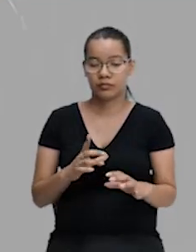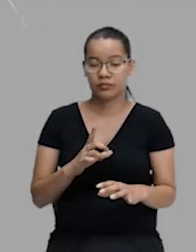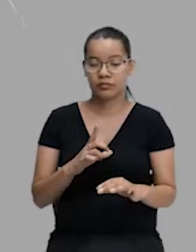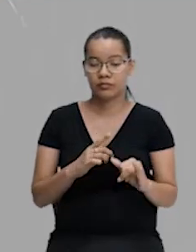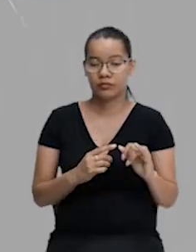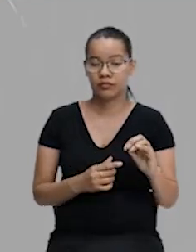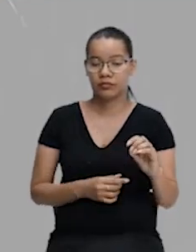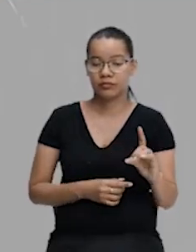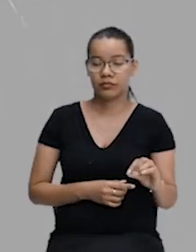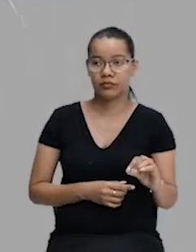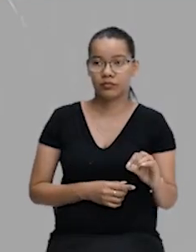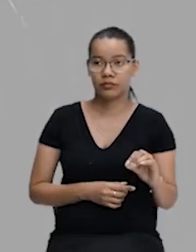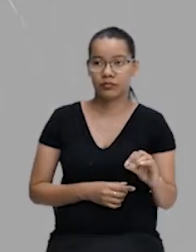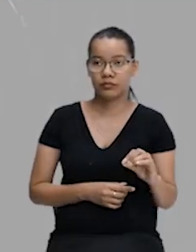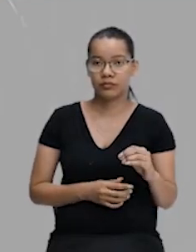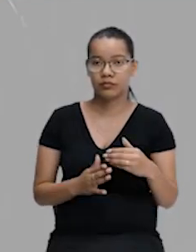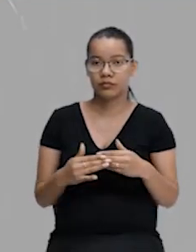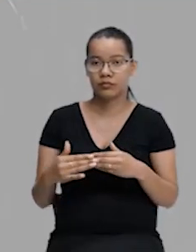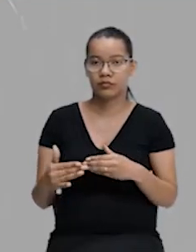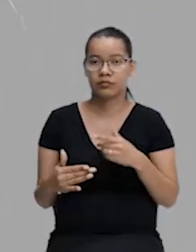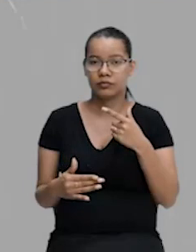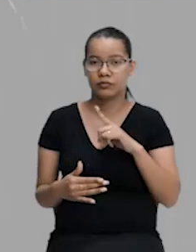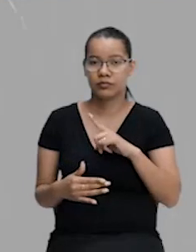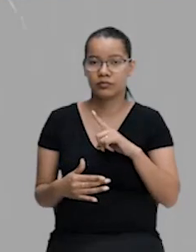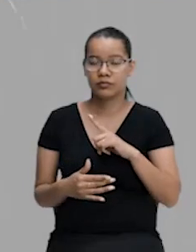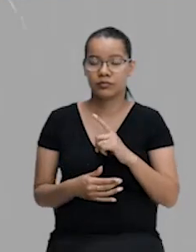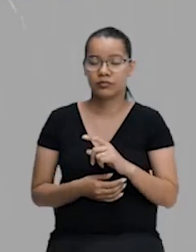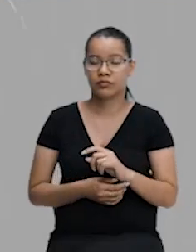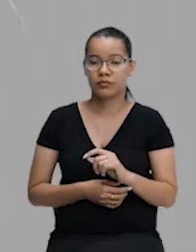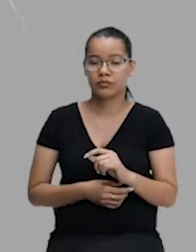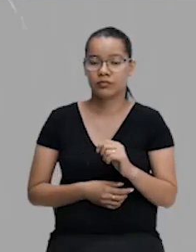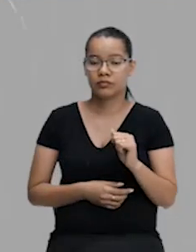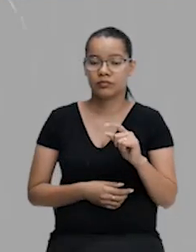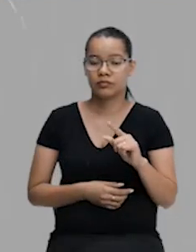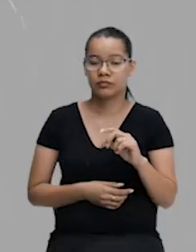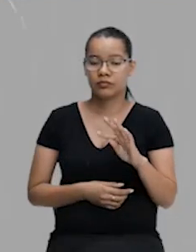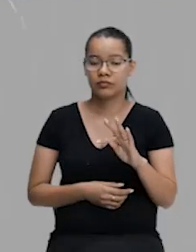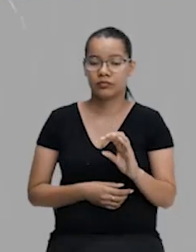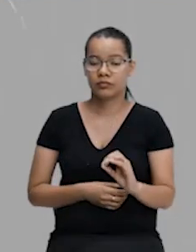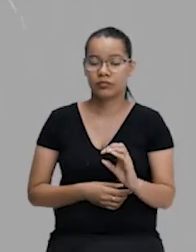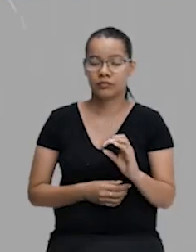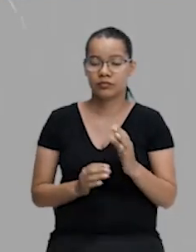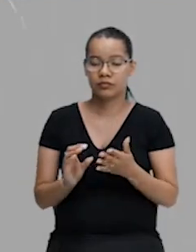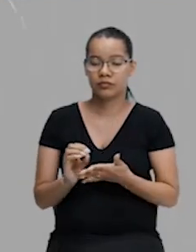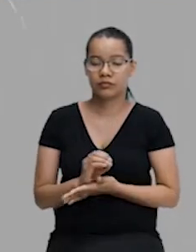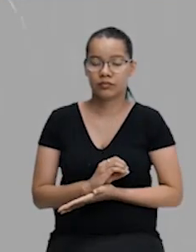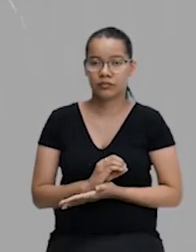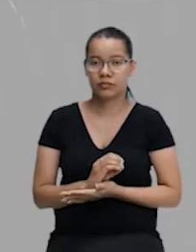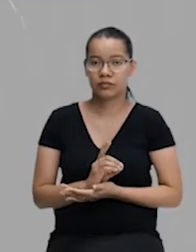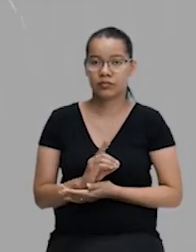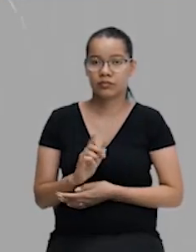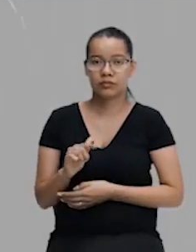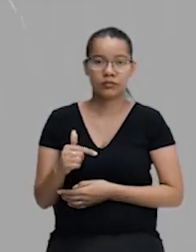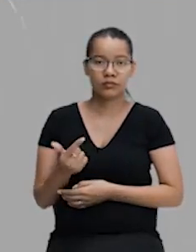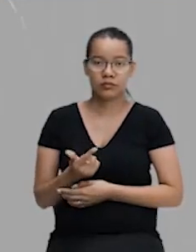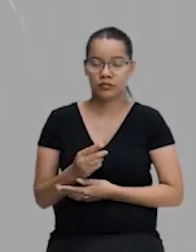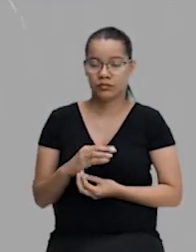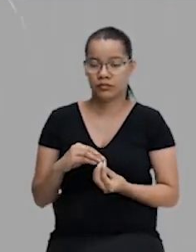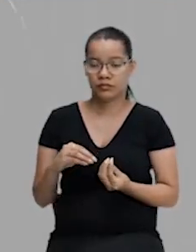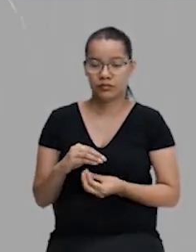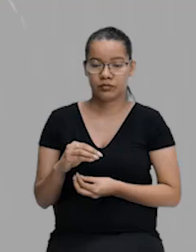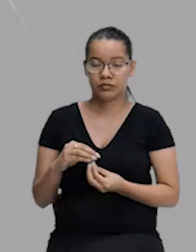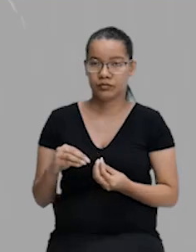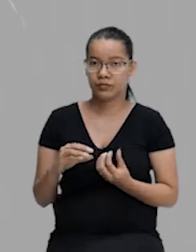iodo, né, e vou passar a ter um haleto orgânico. Tem uma outra substância, uma outra